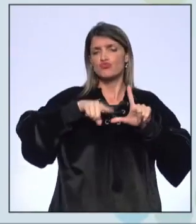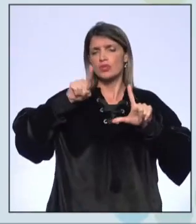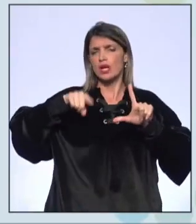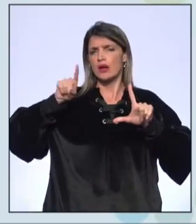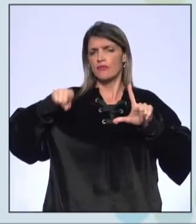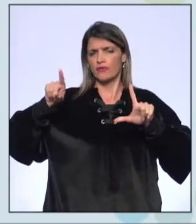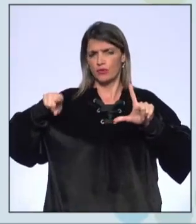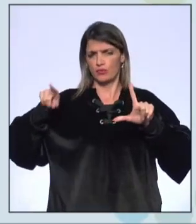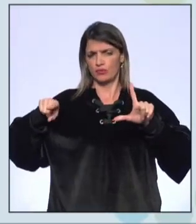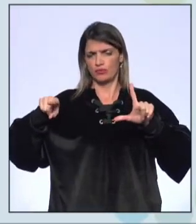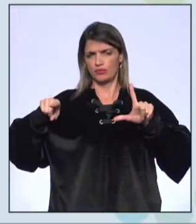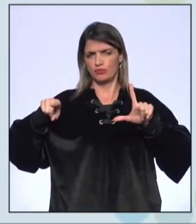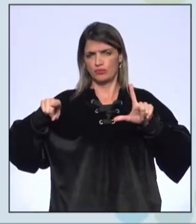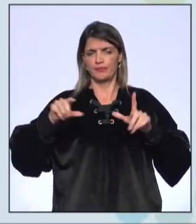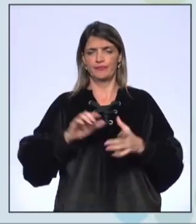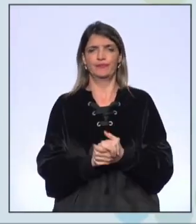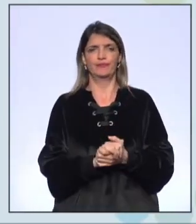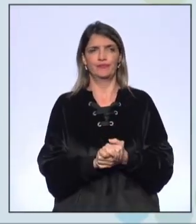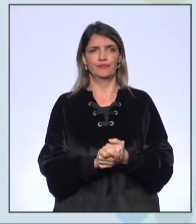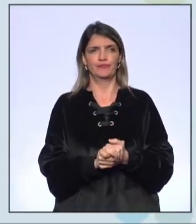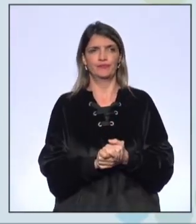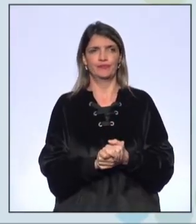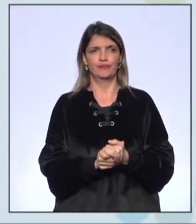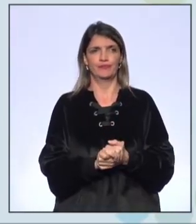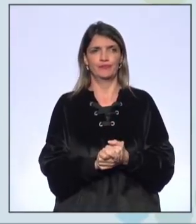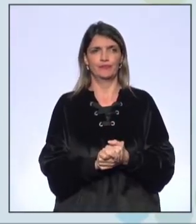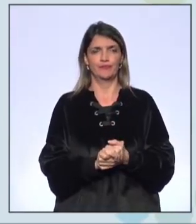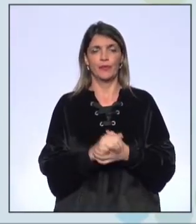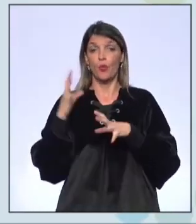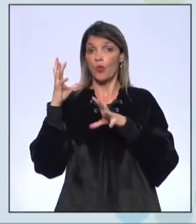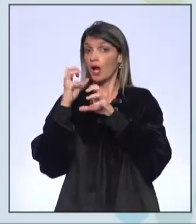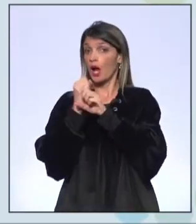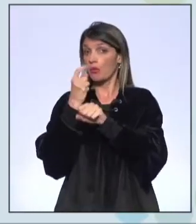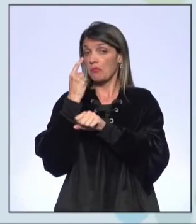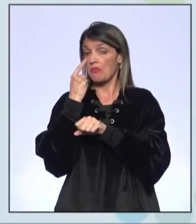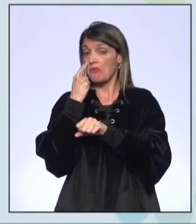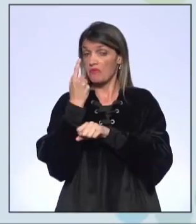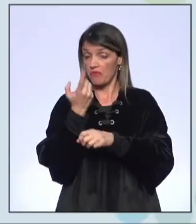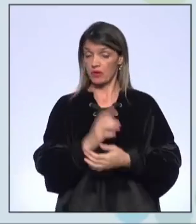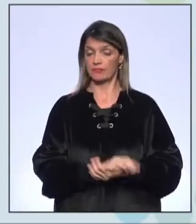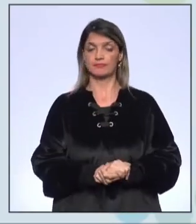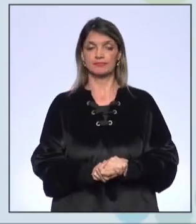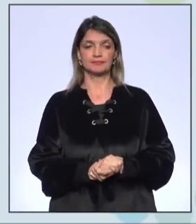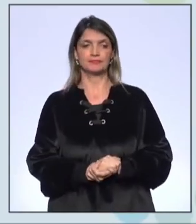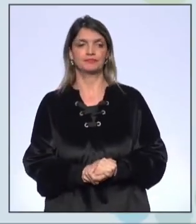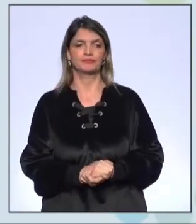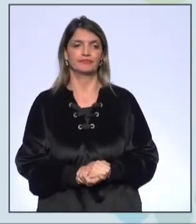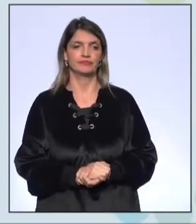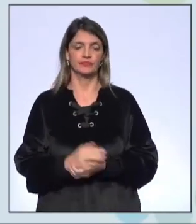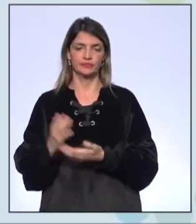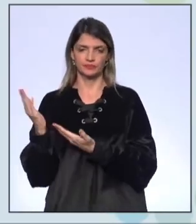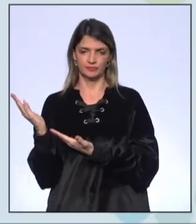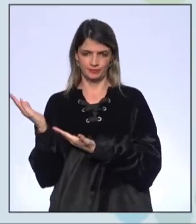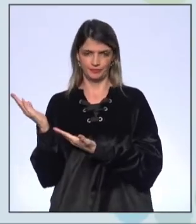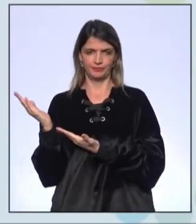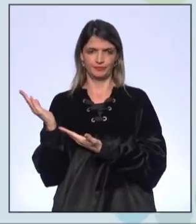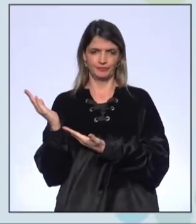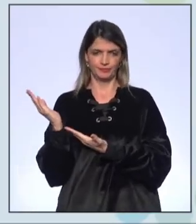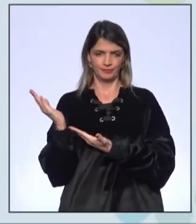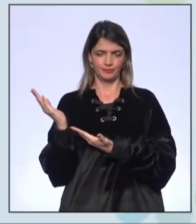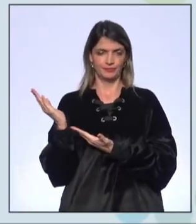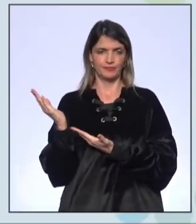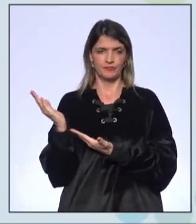calor, beleza? Vamos lá para o cálculo? Passa aí para a gente ver como foi esse cálculo aí, ó. Então, primeiramente, pessoal, vamos ver isso